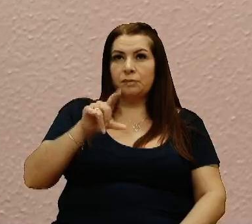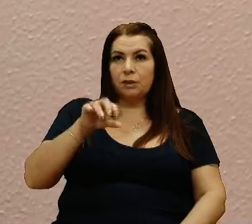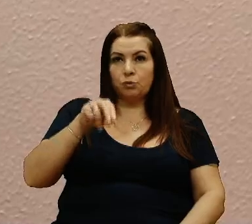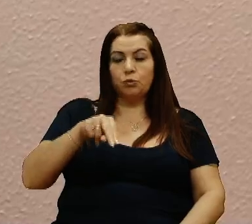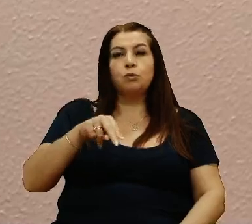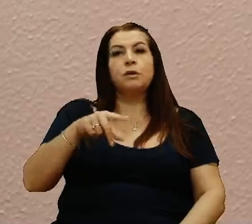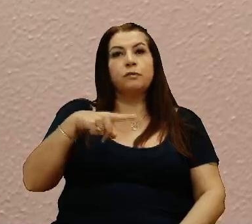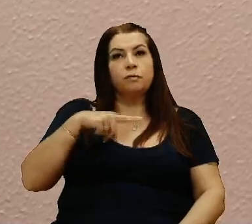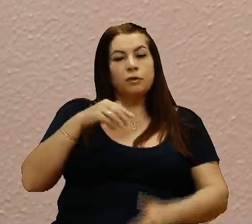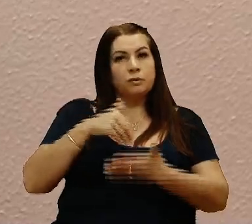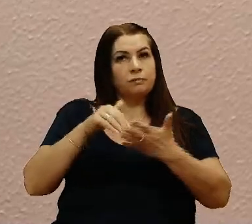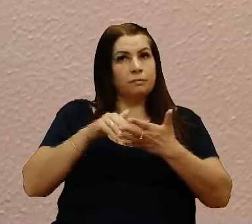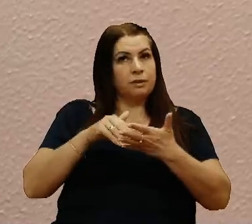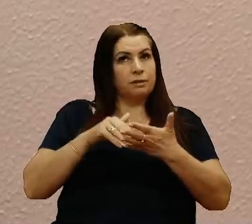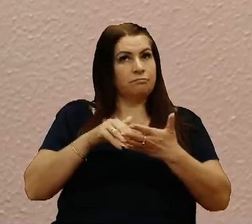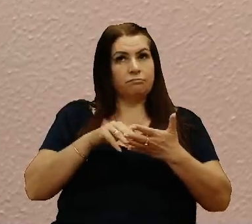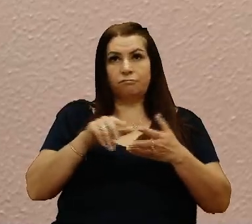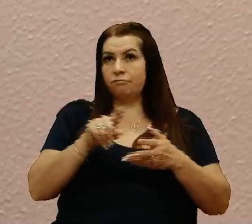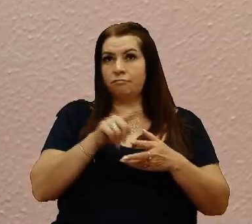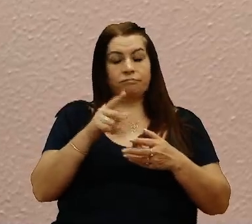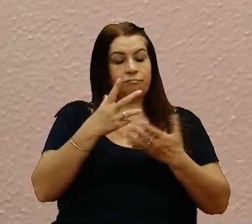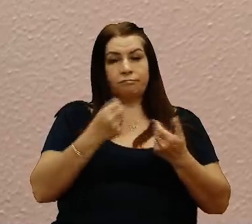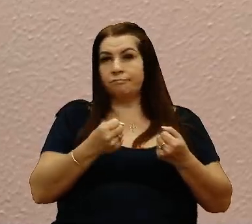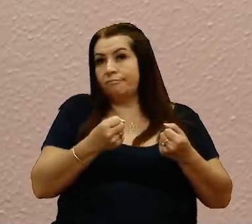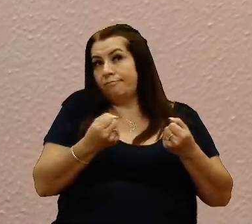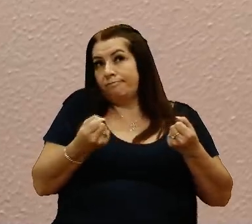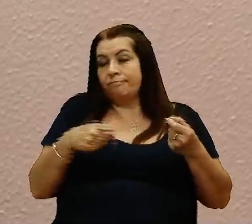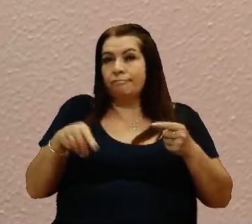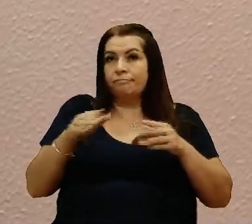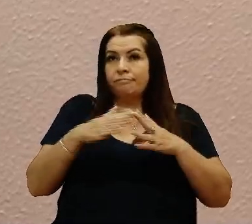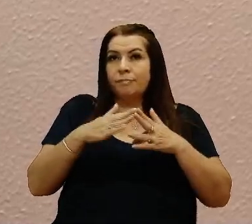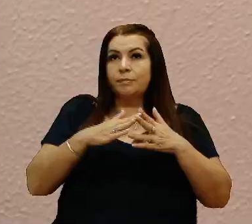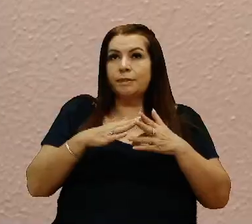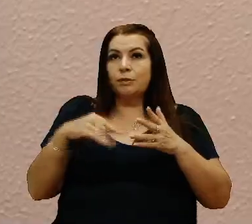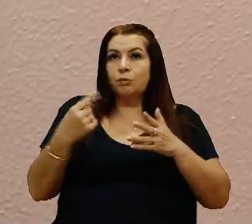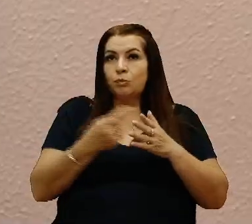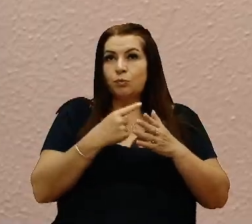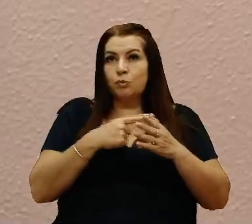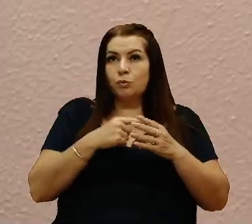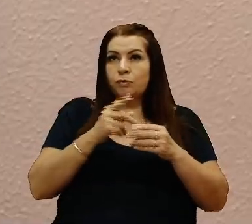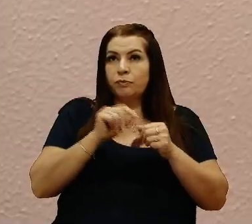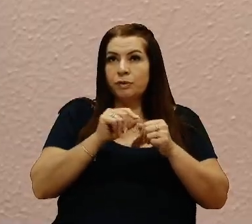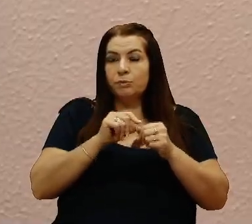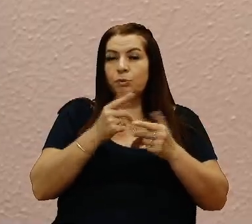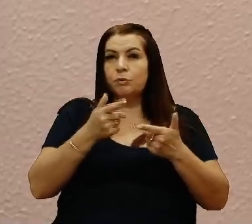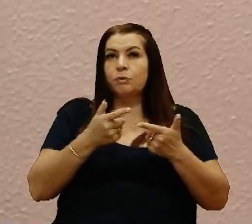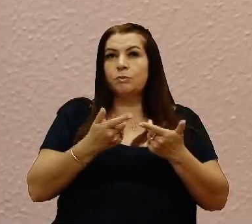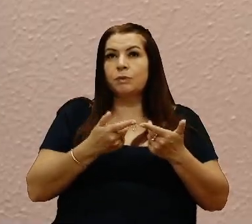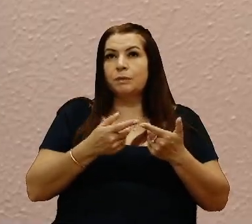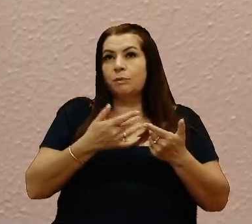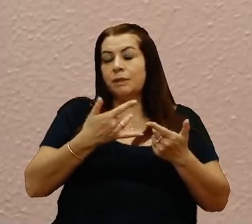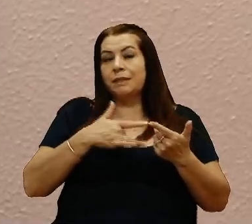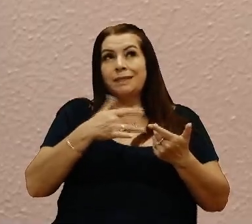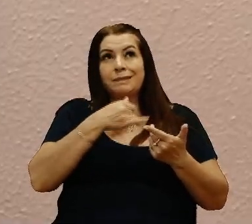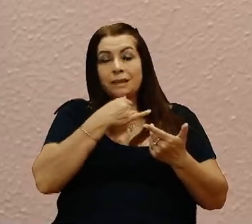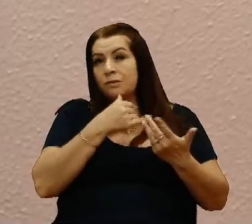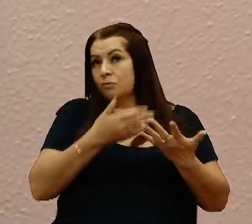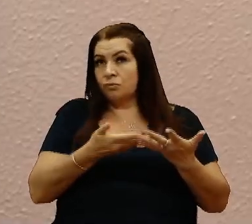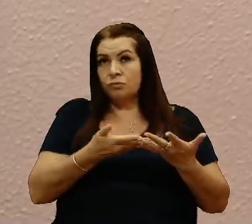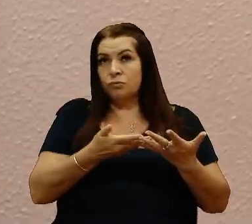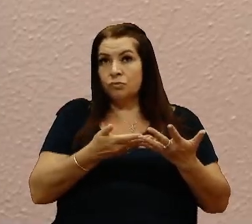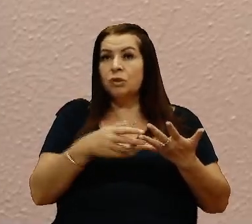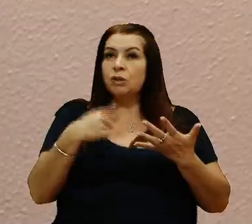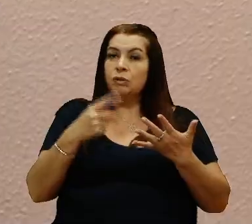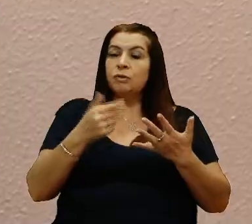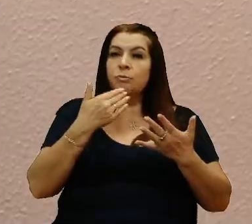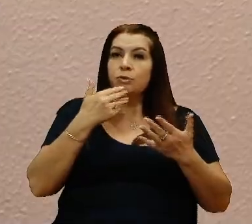renegado por essa casa aqui, né? Os episódios que nós tivemos com ele foram episódios lamentáveis. E nós pedimos, inclusive, para que